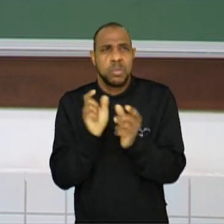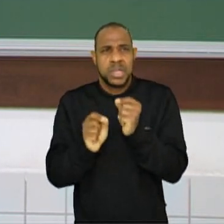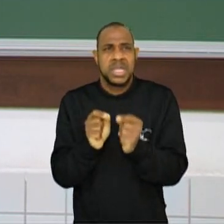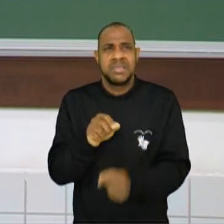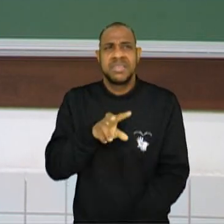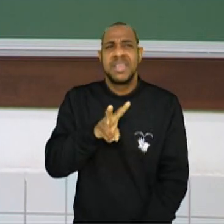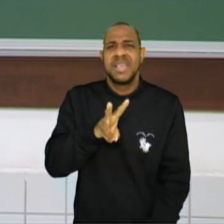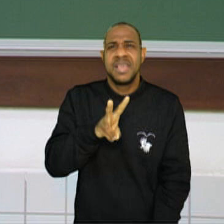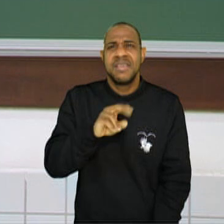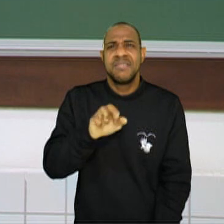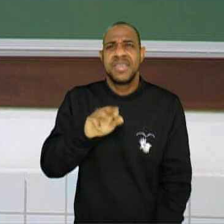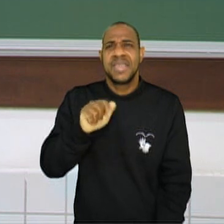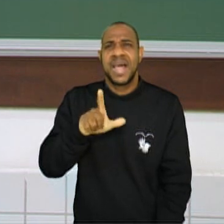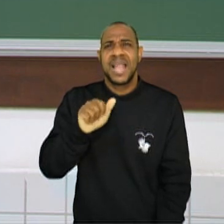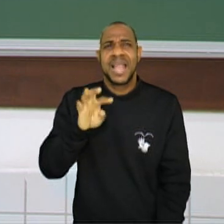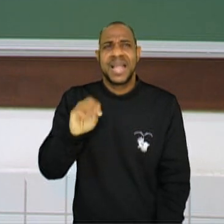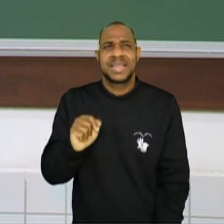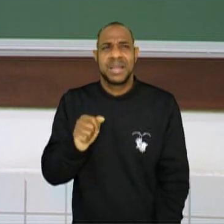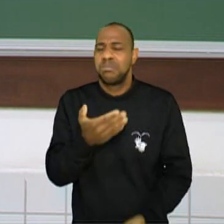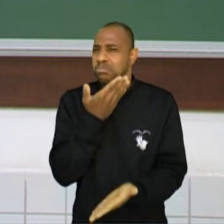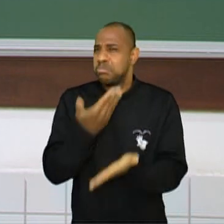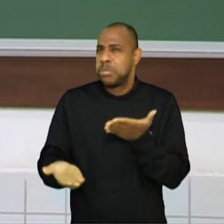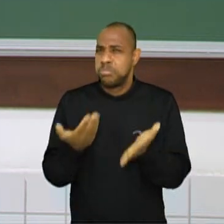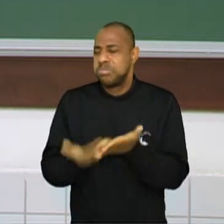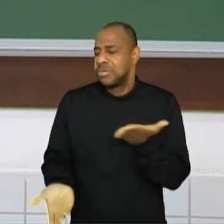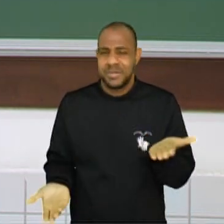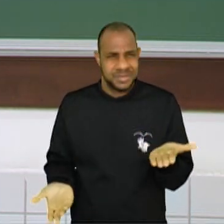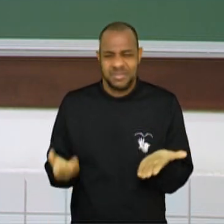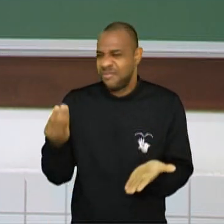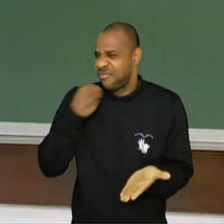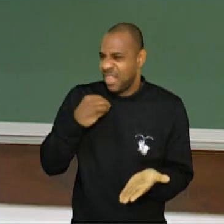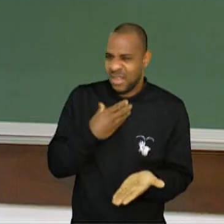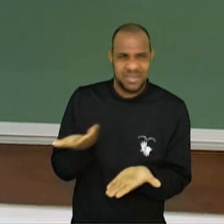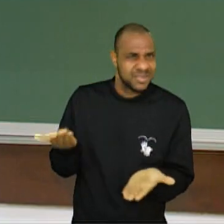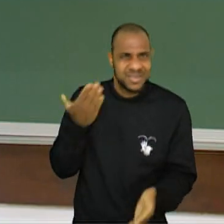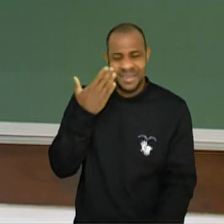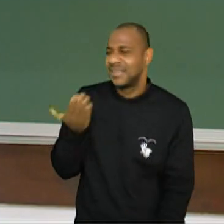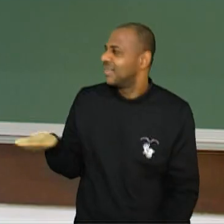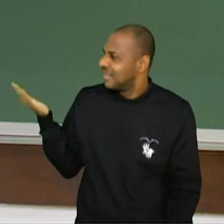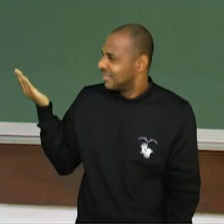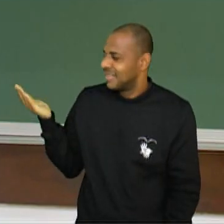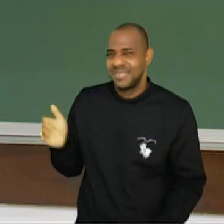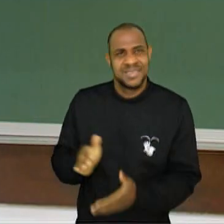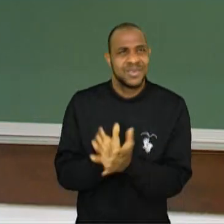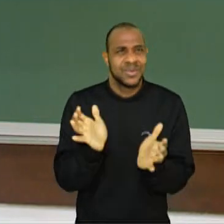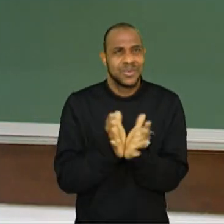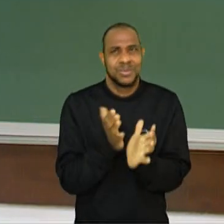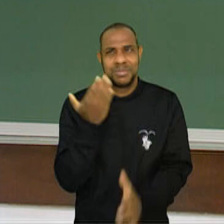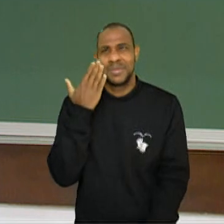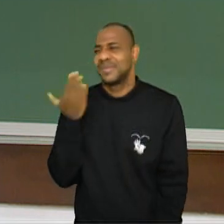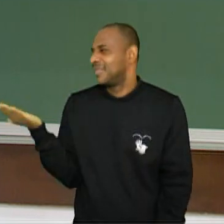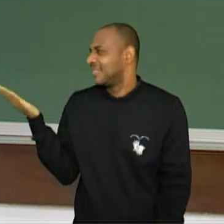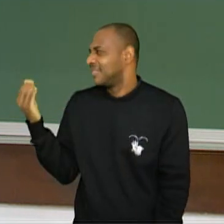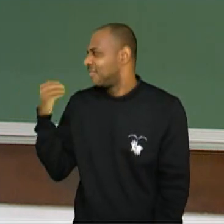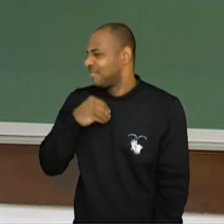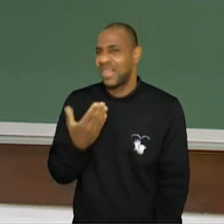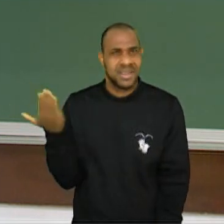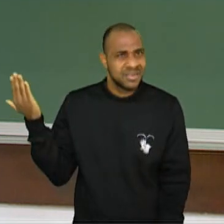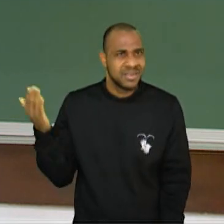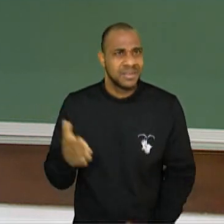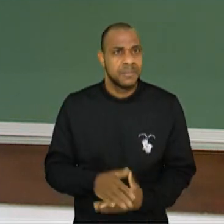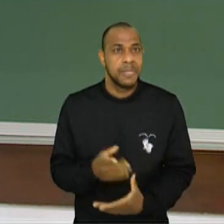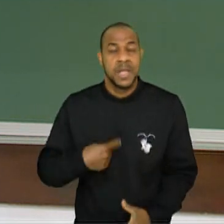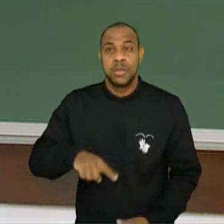de inferioridade com relação àquilo que vem de fora. Pois muito bem, esse complexo de vira-latas, o próprio Nelson Rodrigues vai dizer que nós superamos